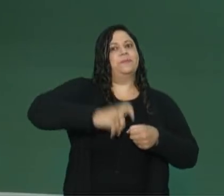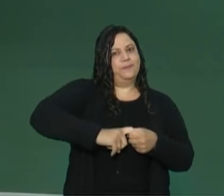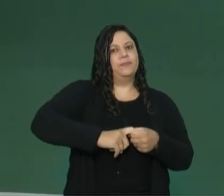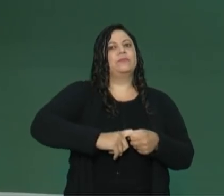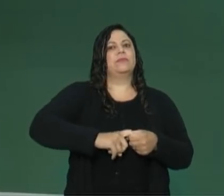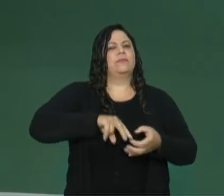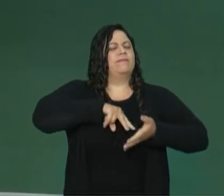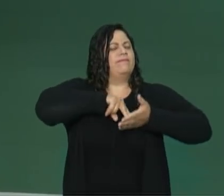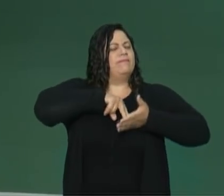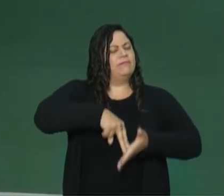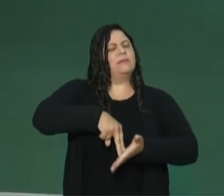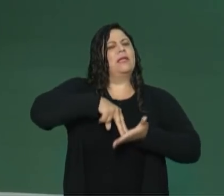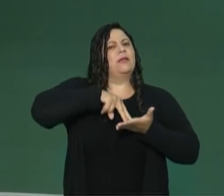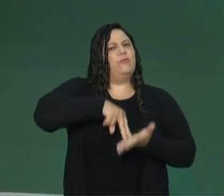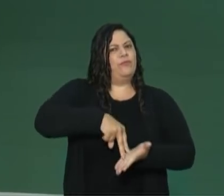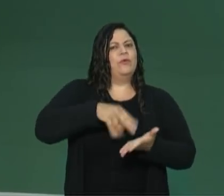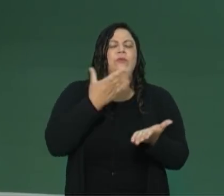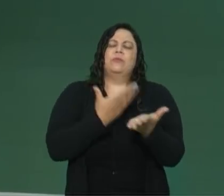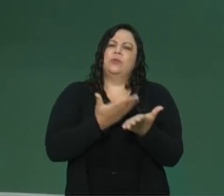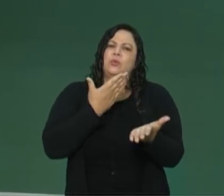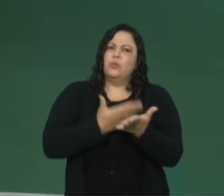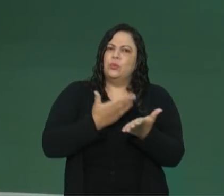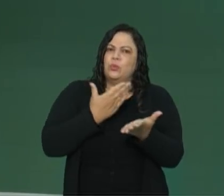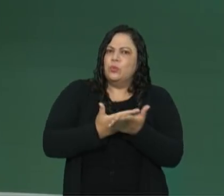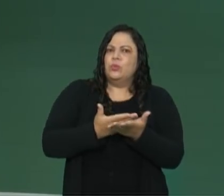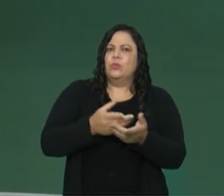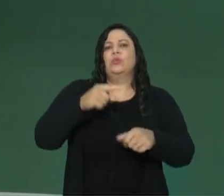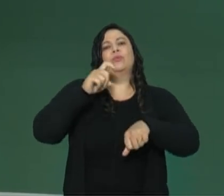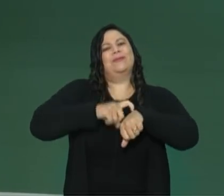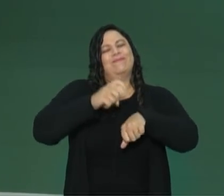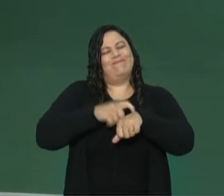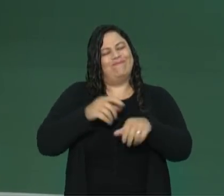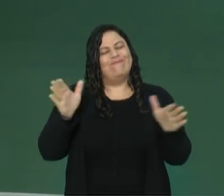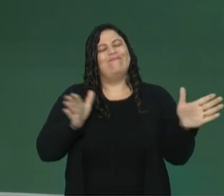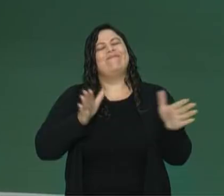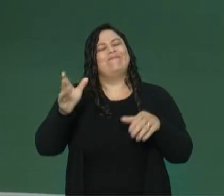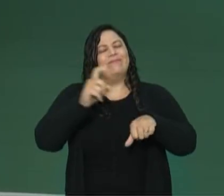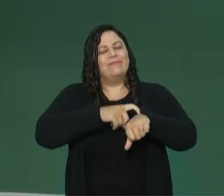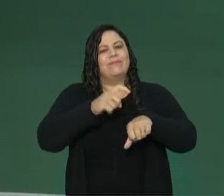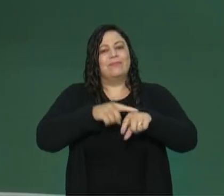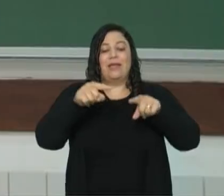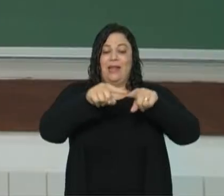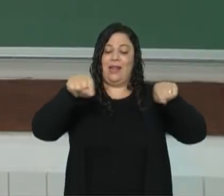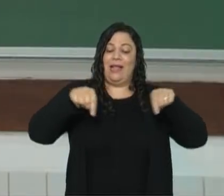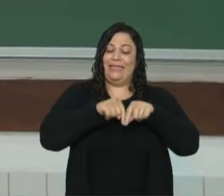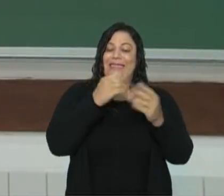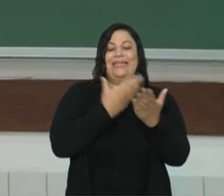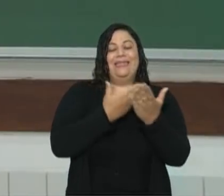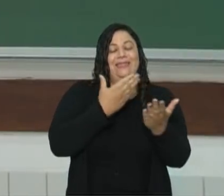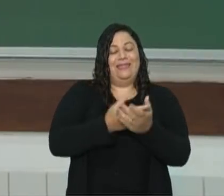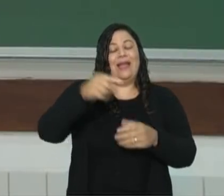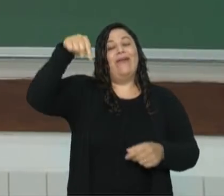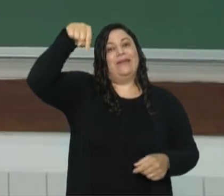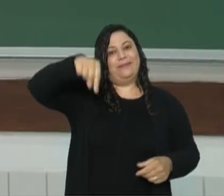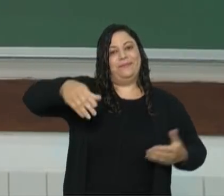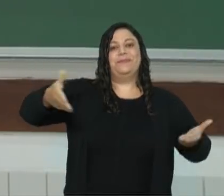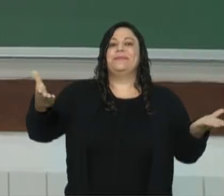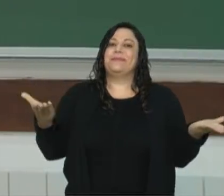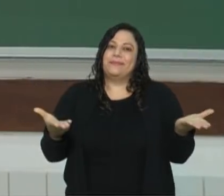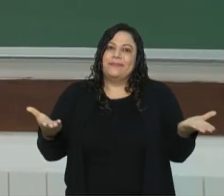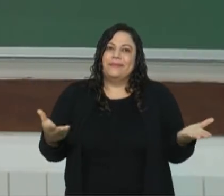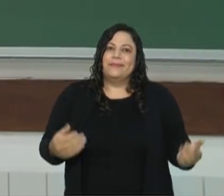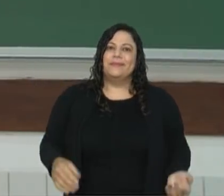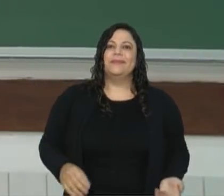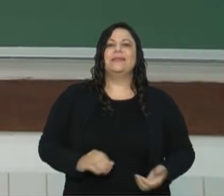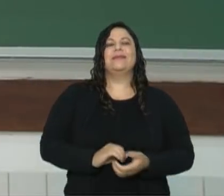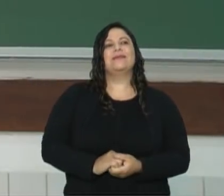firme, né? Por quê? Porque esse é o nosso momento, essa é a nossa sala de aula, ok, querido? Bom, vamos lá. Nesse sentido, então, a